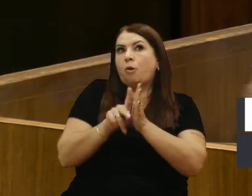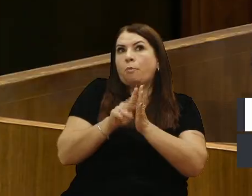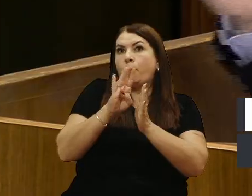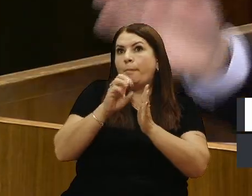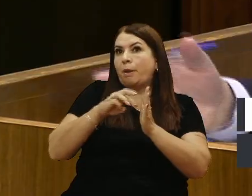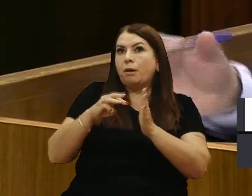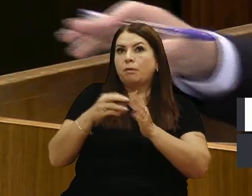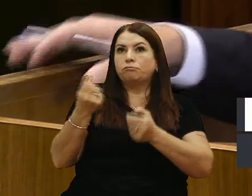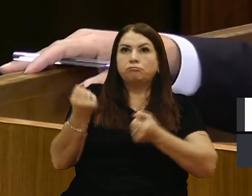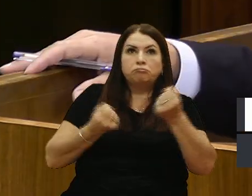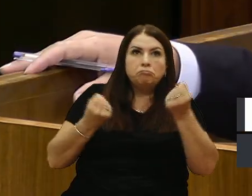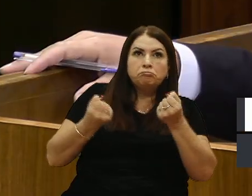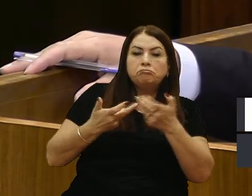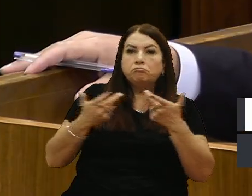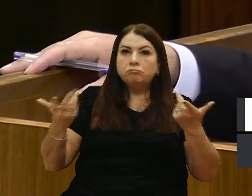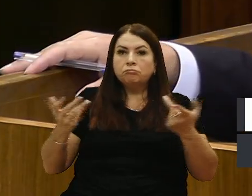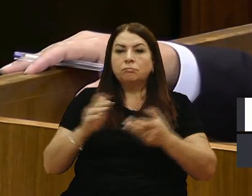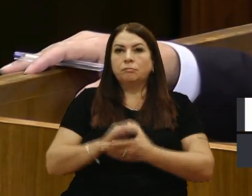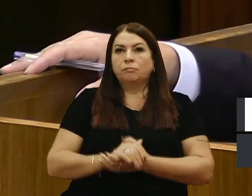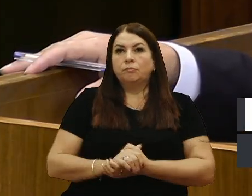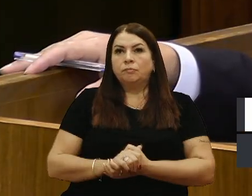um automóvel,